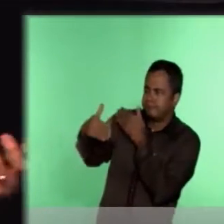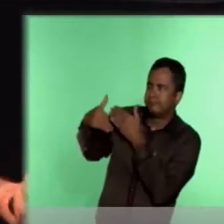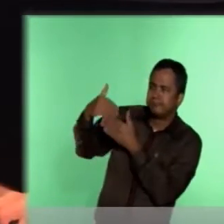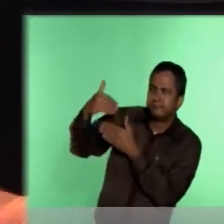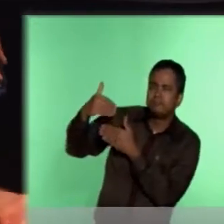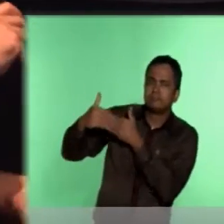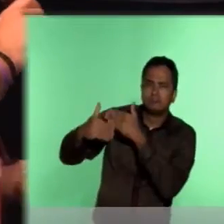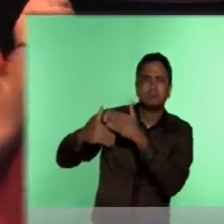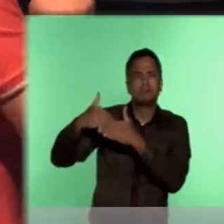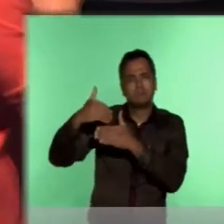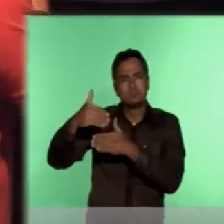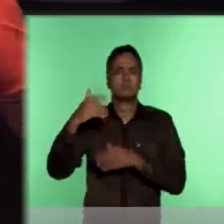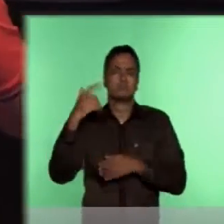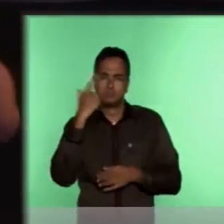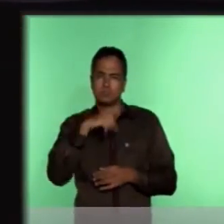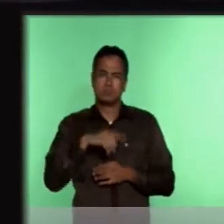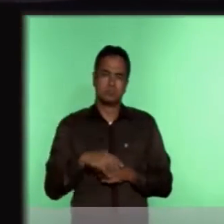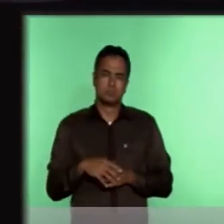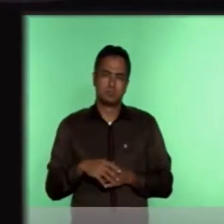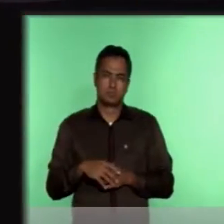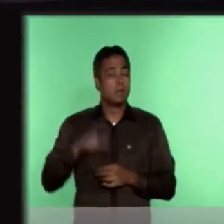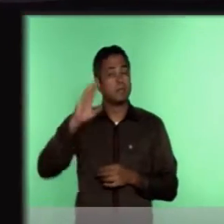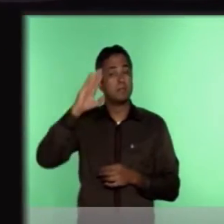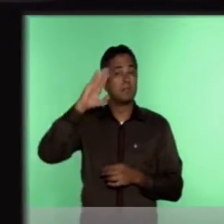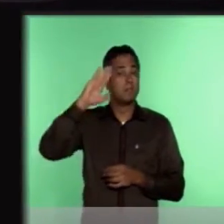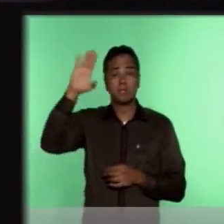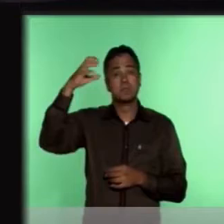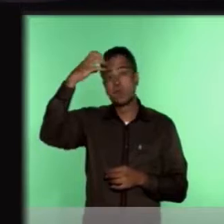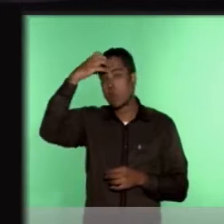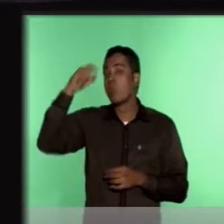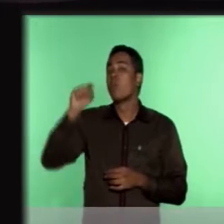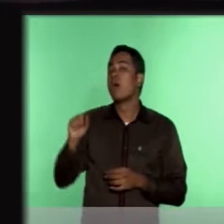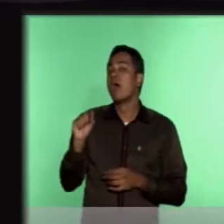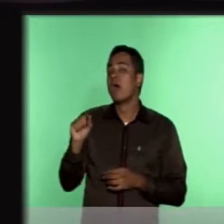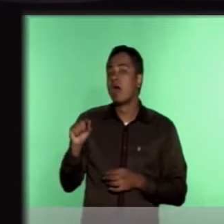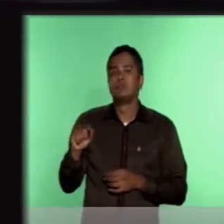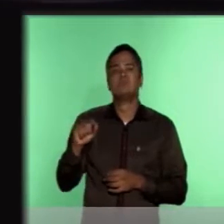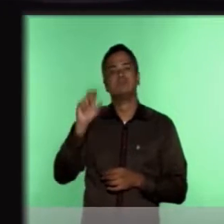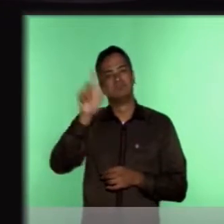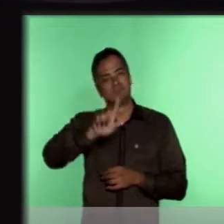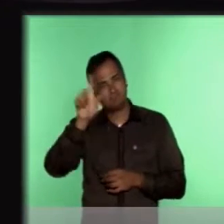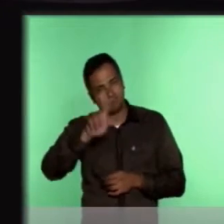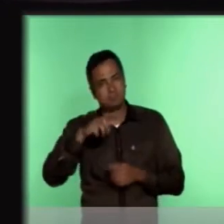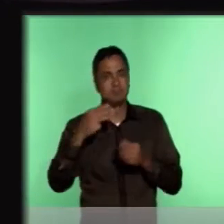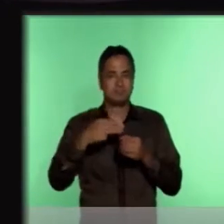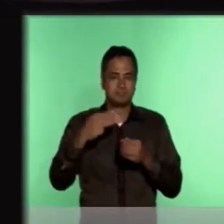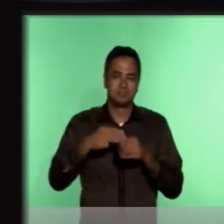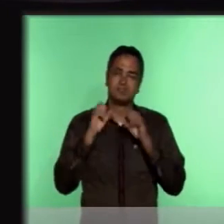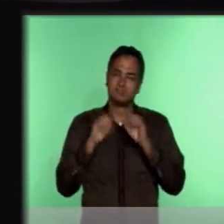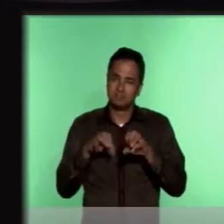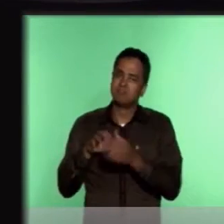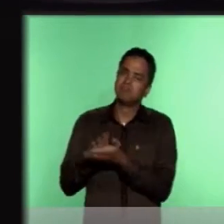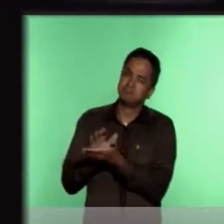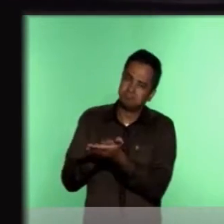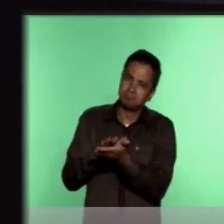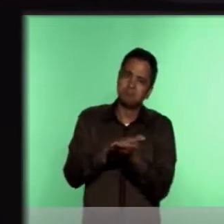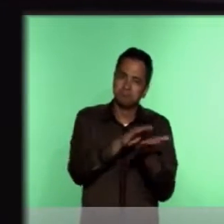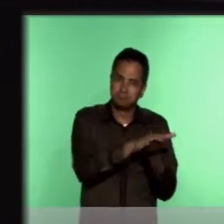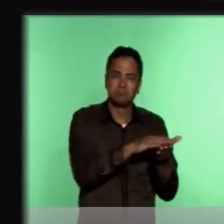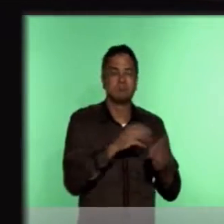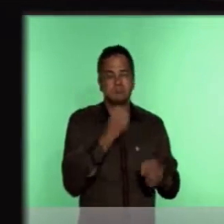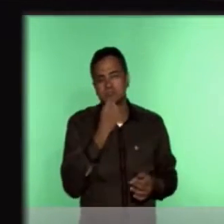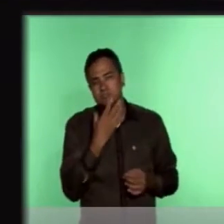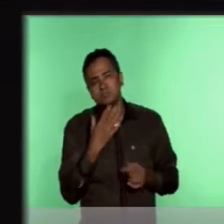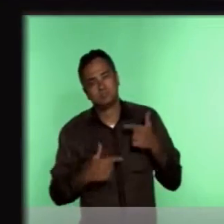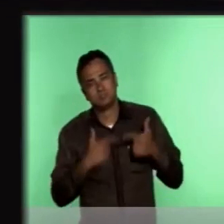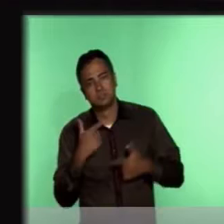ao trabalho dos dirigentes municipais de educação. Bom, acesso à aprendizagem permita o desenvolvimento de habilidades